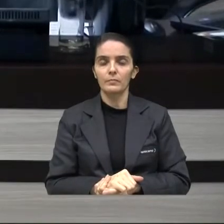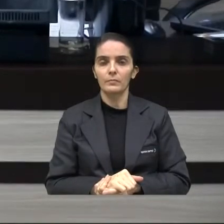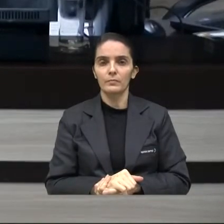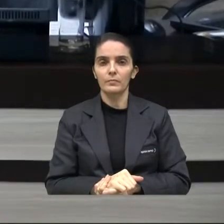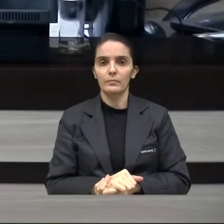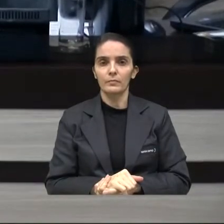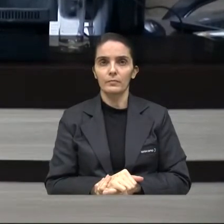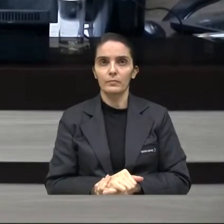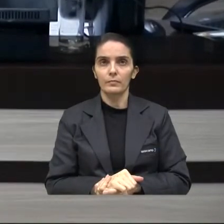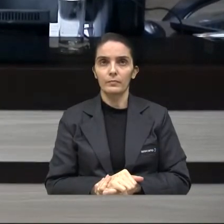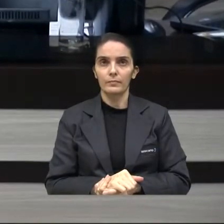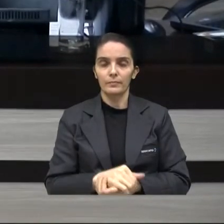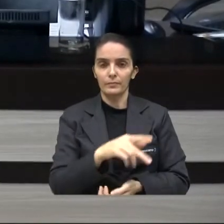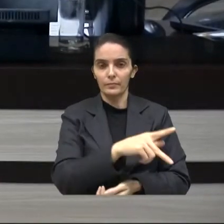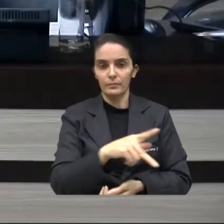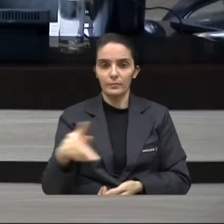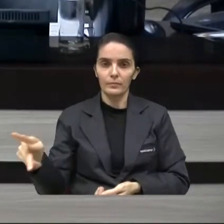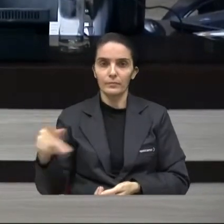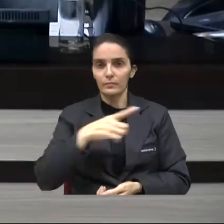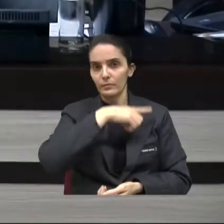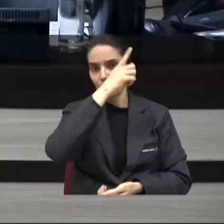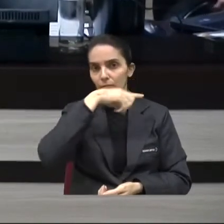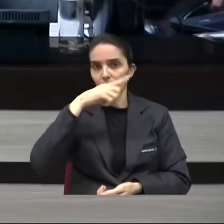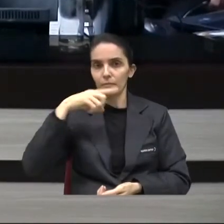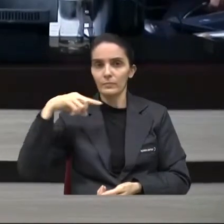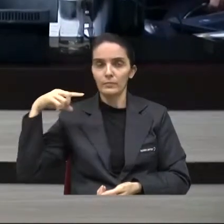E passa a presidência a vereadora Mayra Costa.